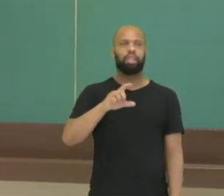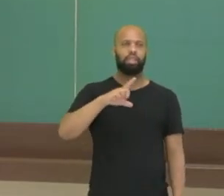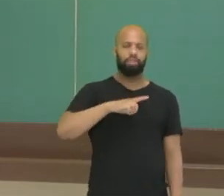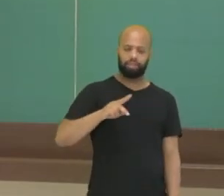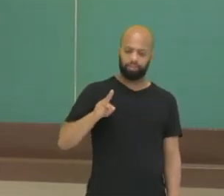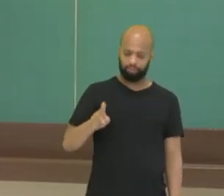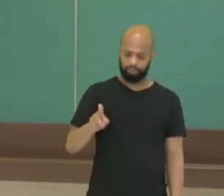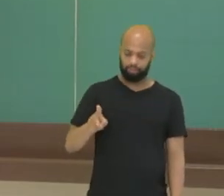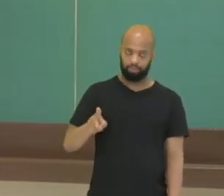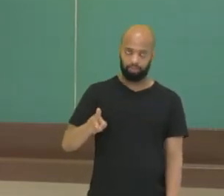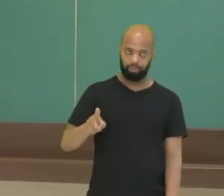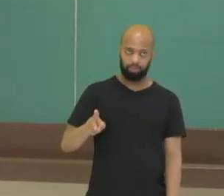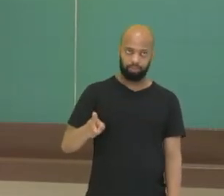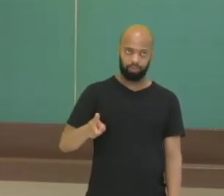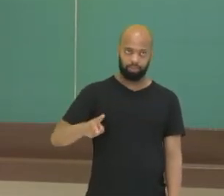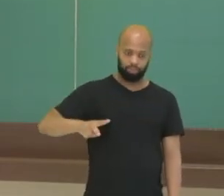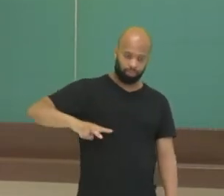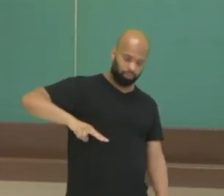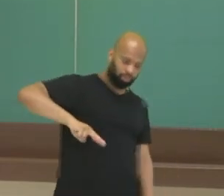abro,